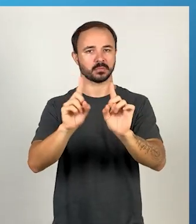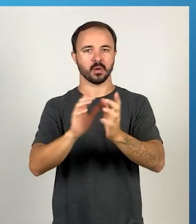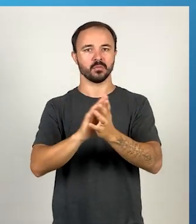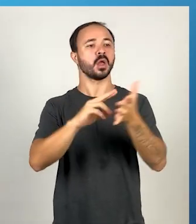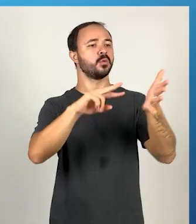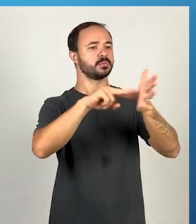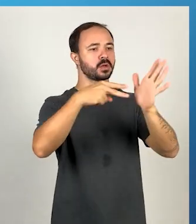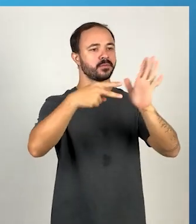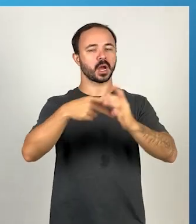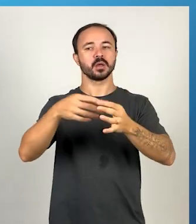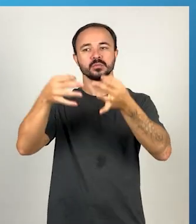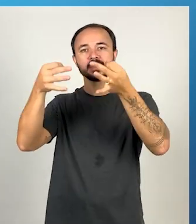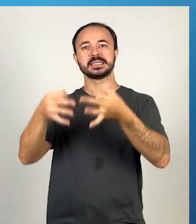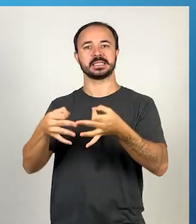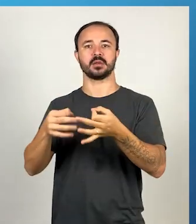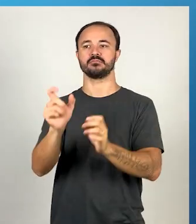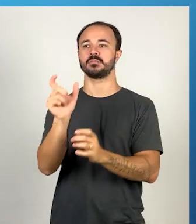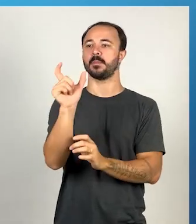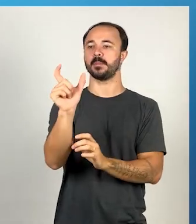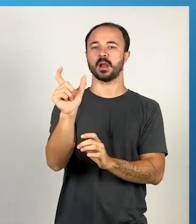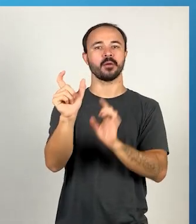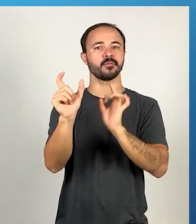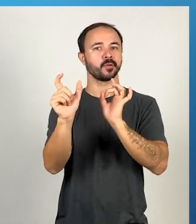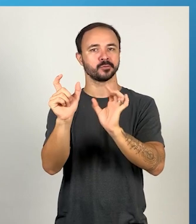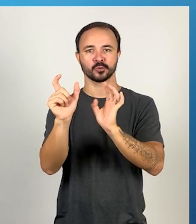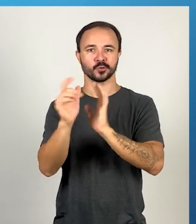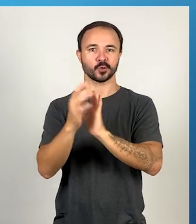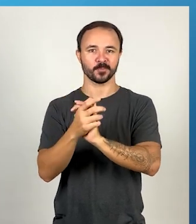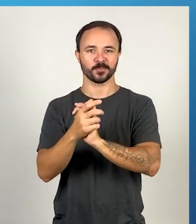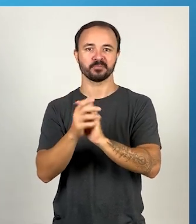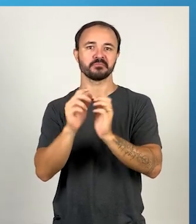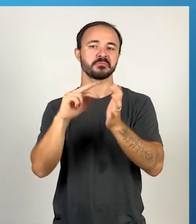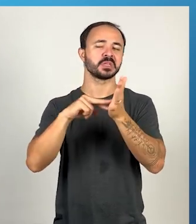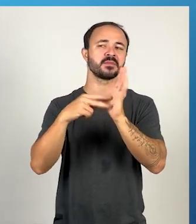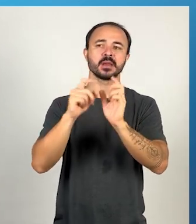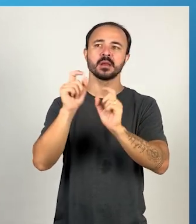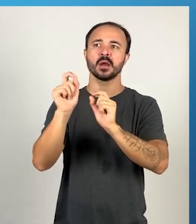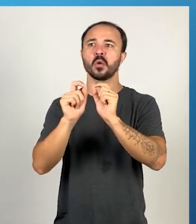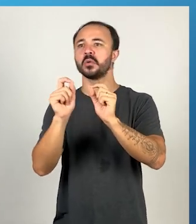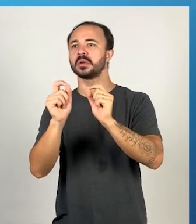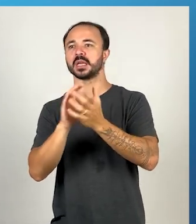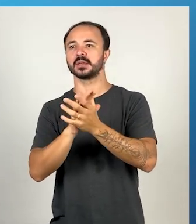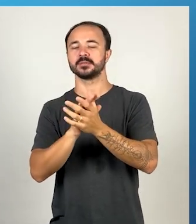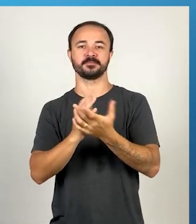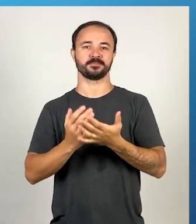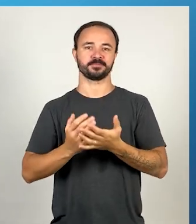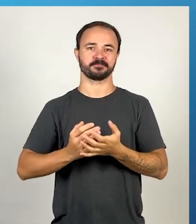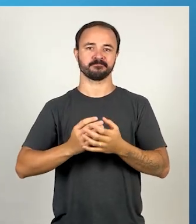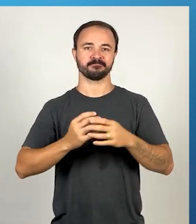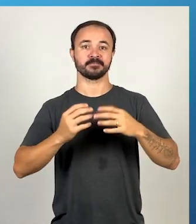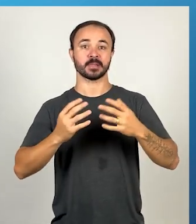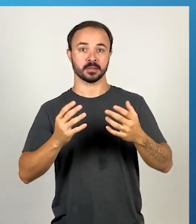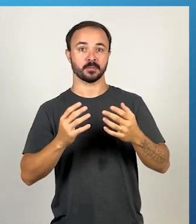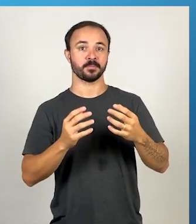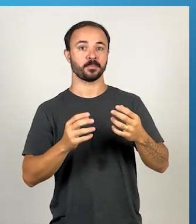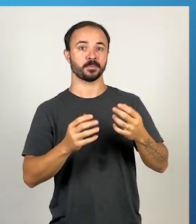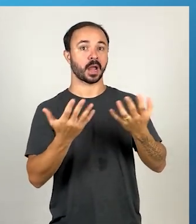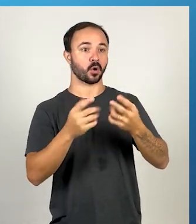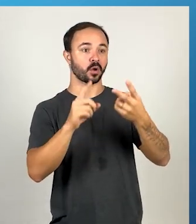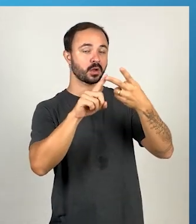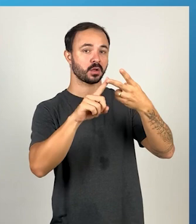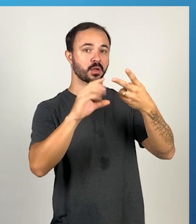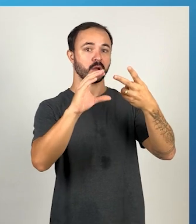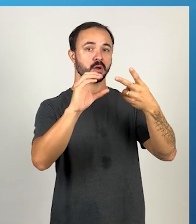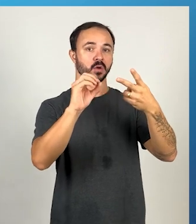nos dicionários que representa o sentido primário e universalmente reconhecido da palavra. Agora,